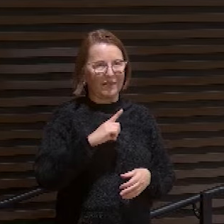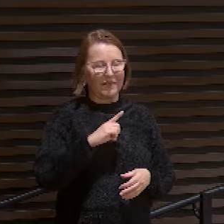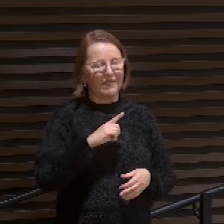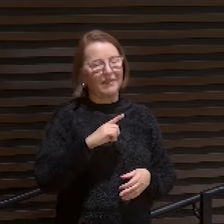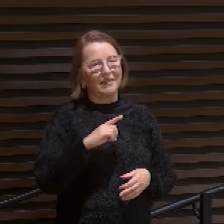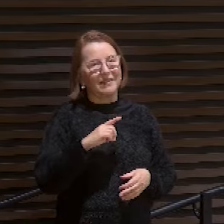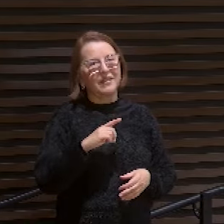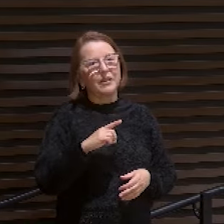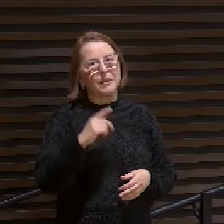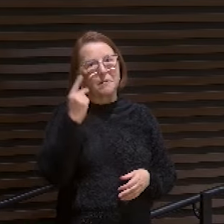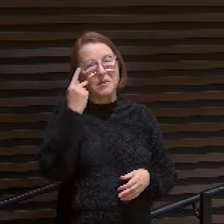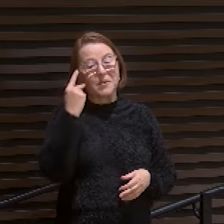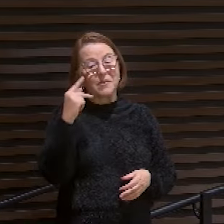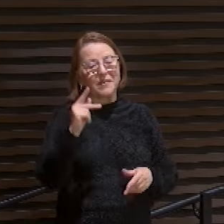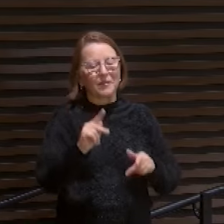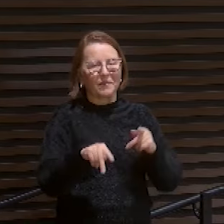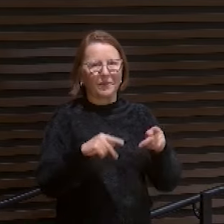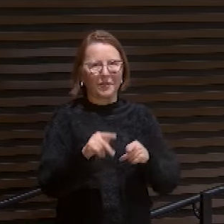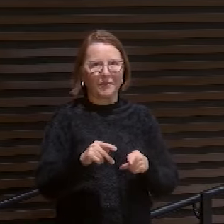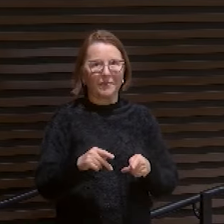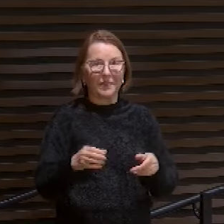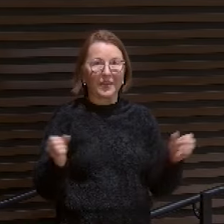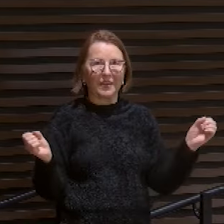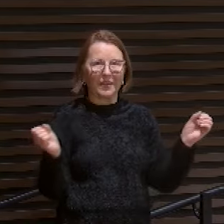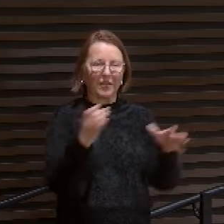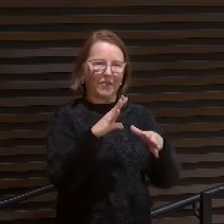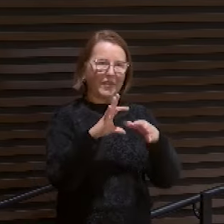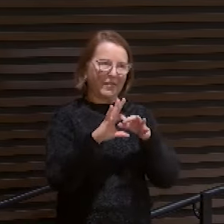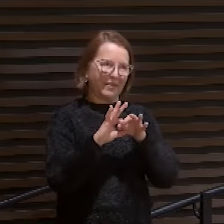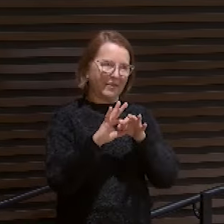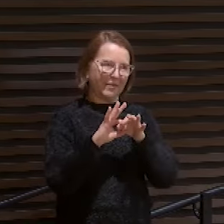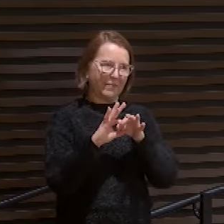povo. A nova aliança, né?